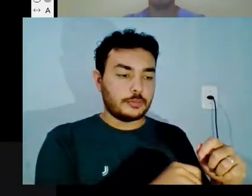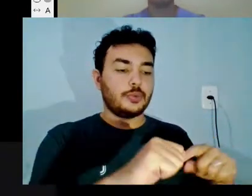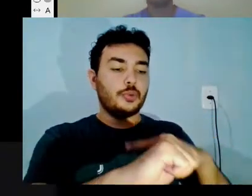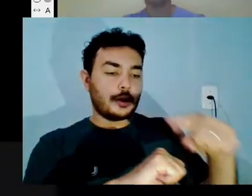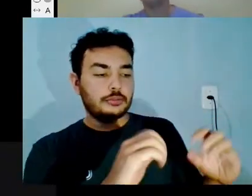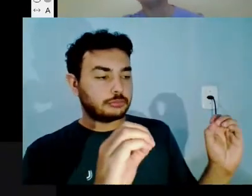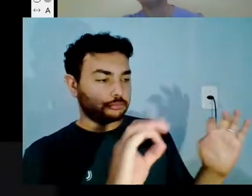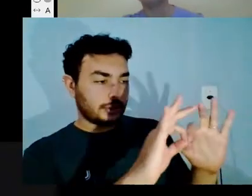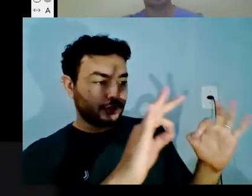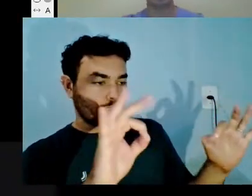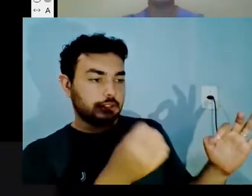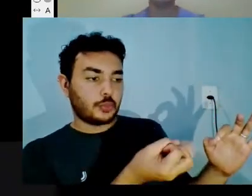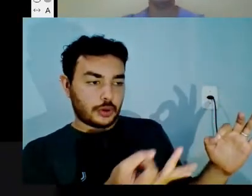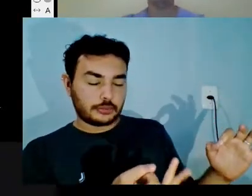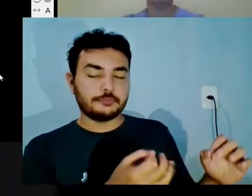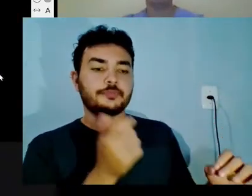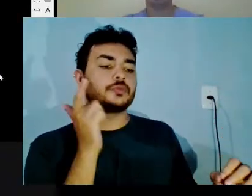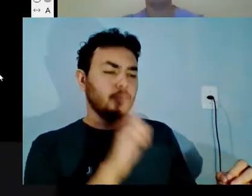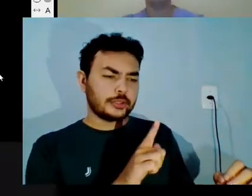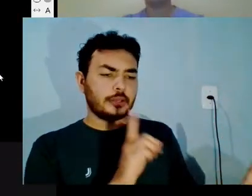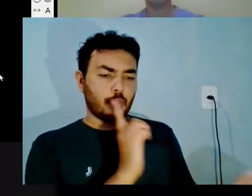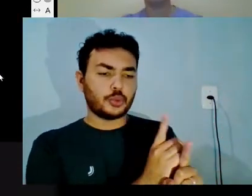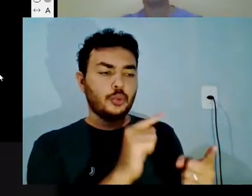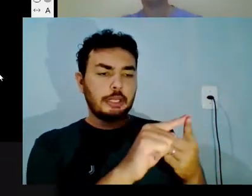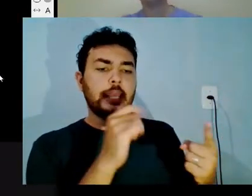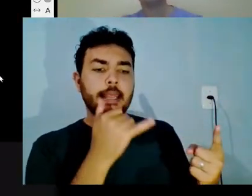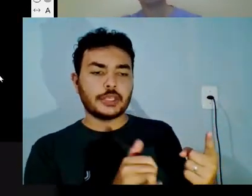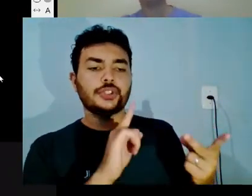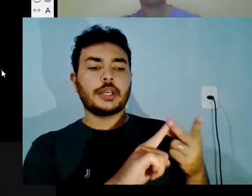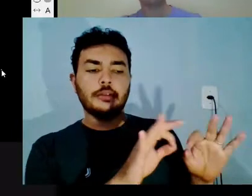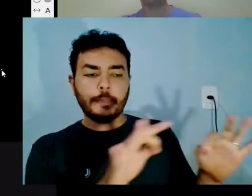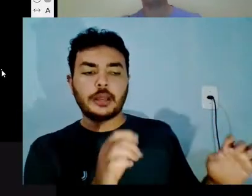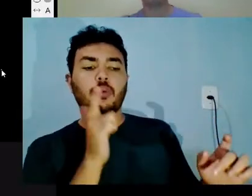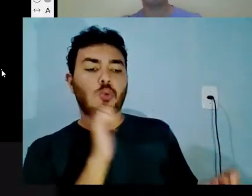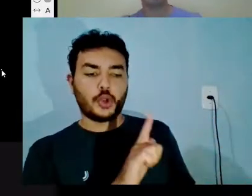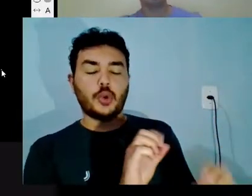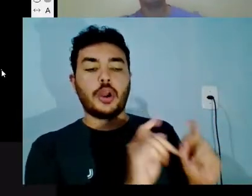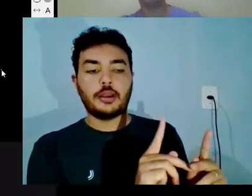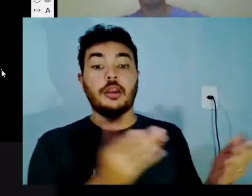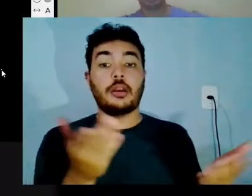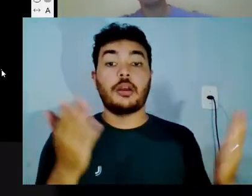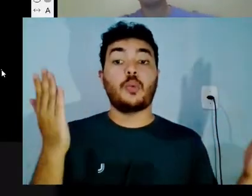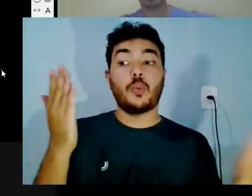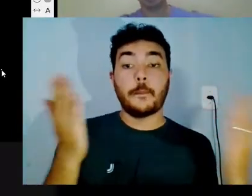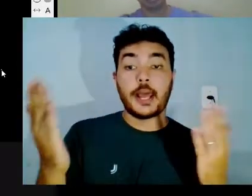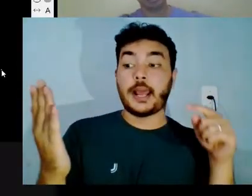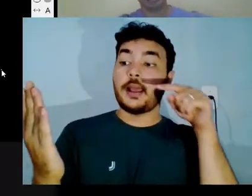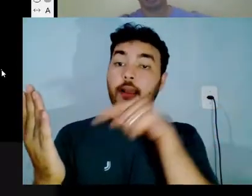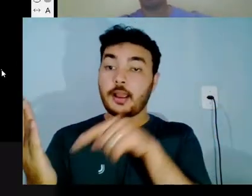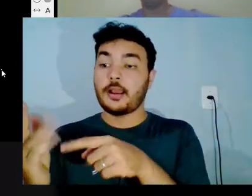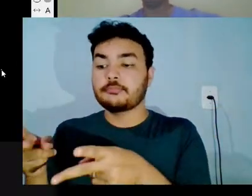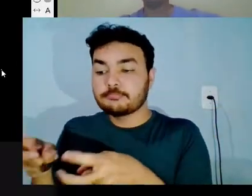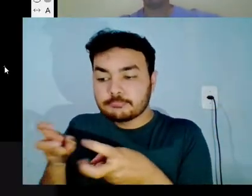química. Conseguindo determinar a energia e o comprimento de ligação, a gente compara com o que a gente tem desses dados reais,